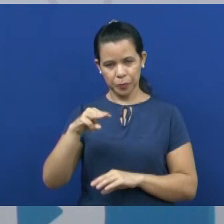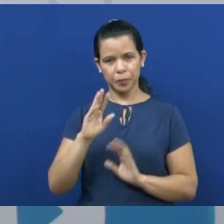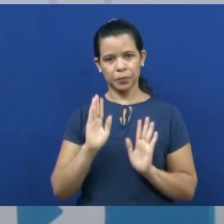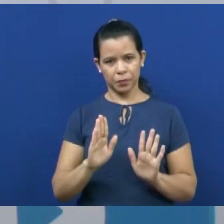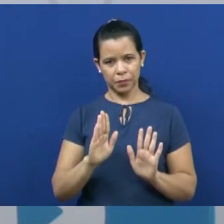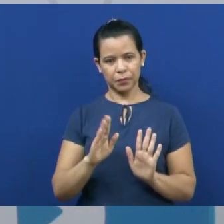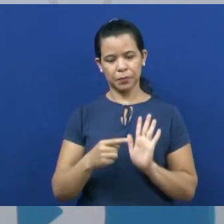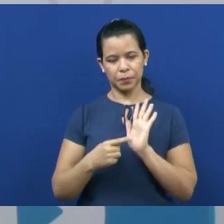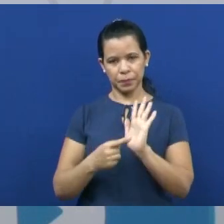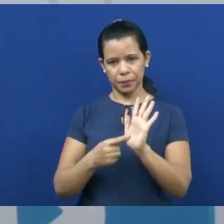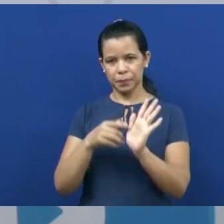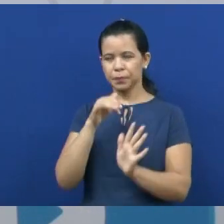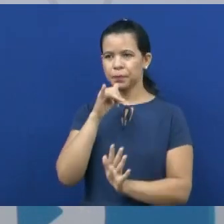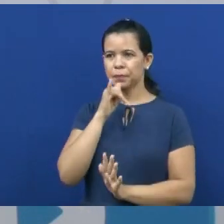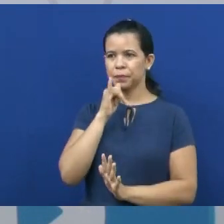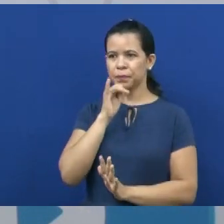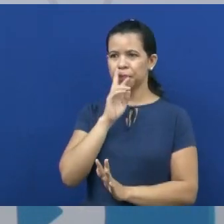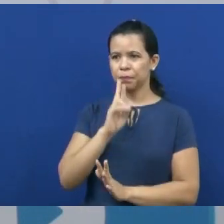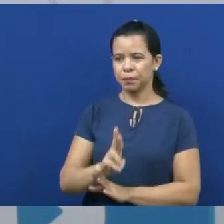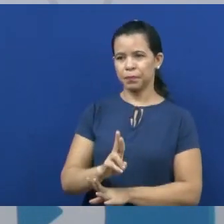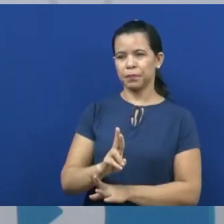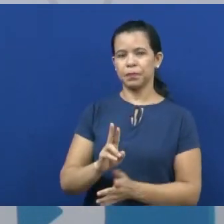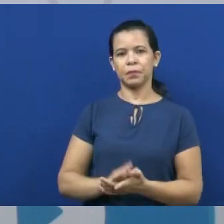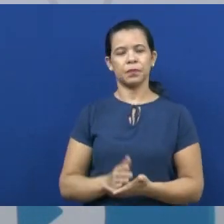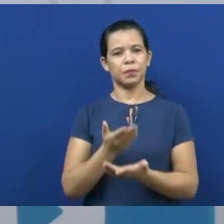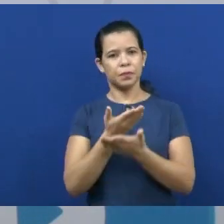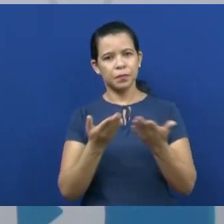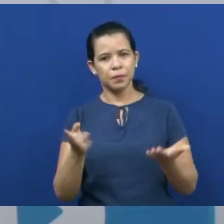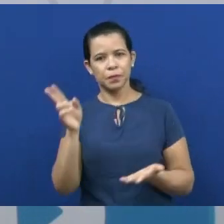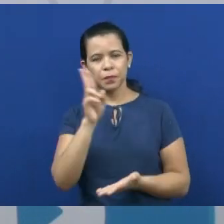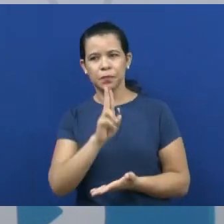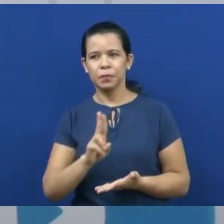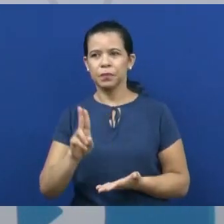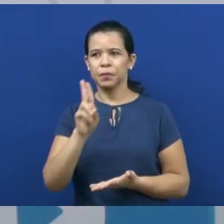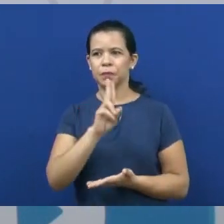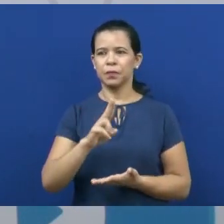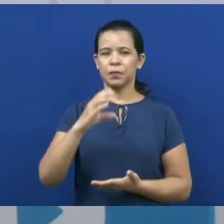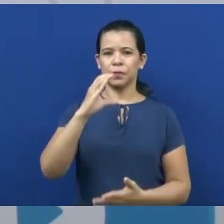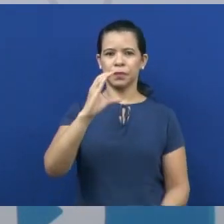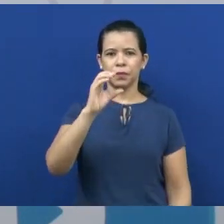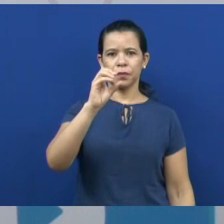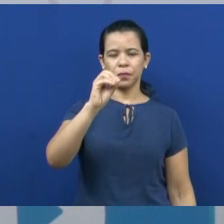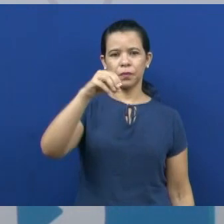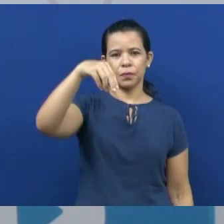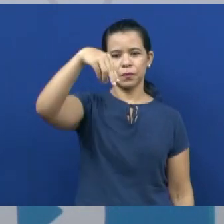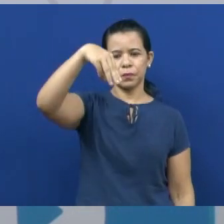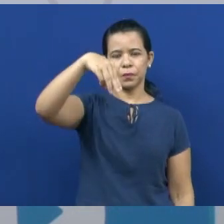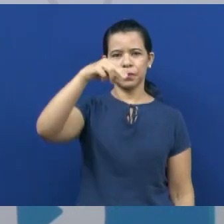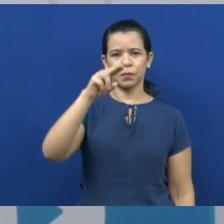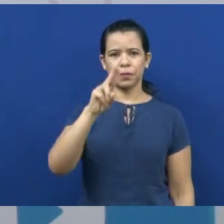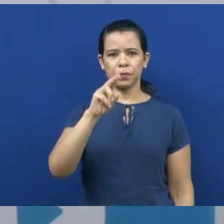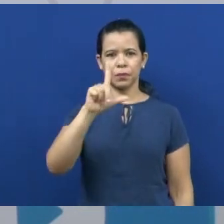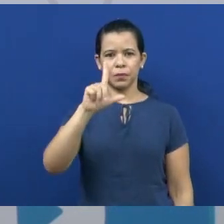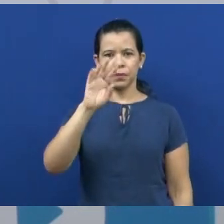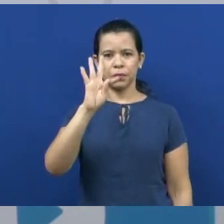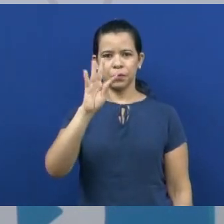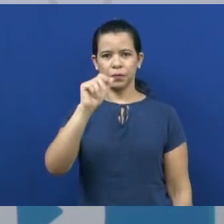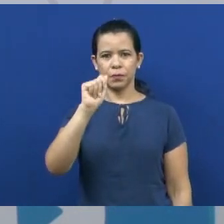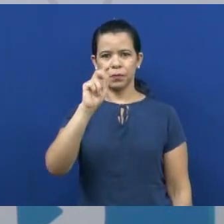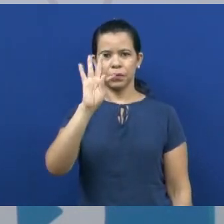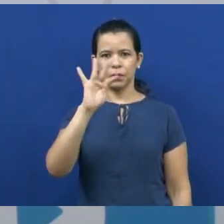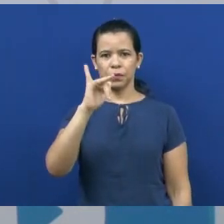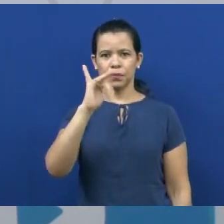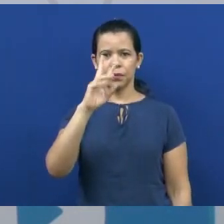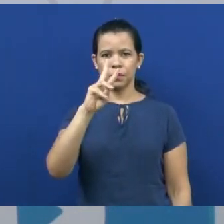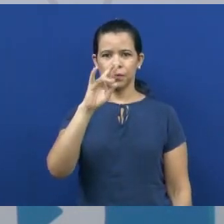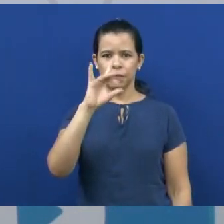no exemplo. Então, utilizando a propriedade de comutatividade, você dará um giro na